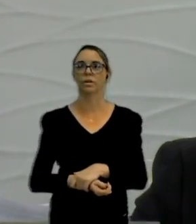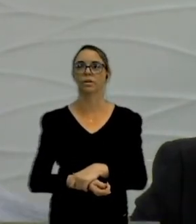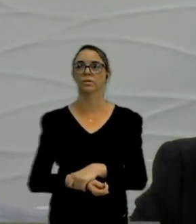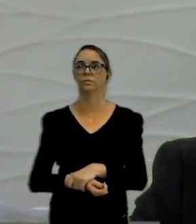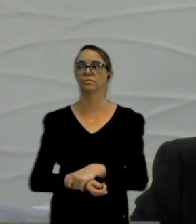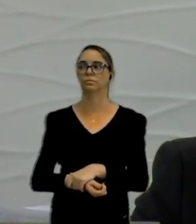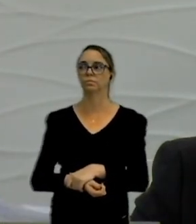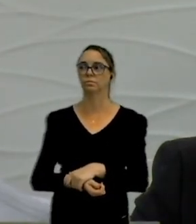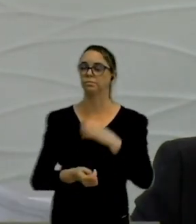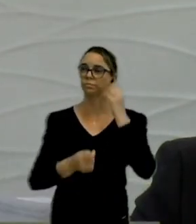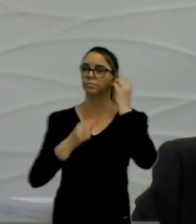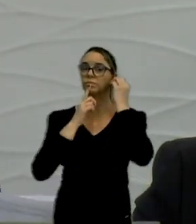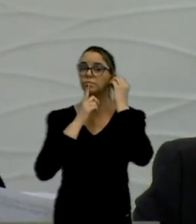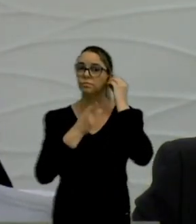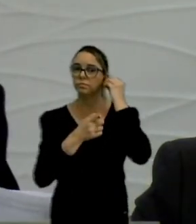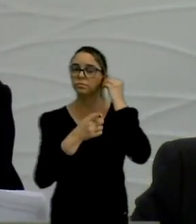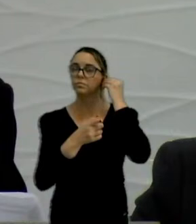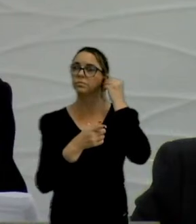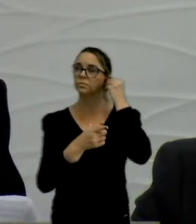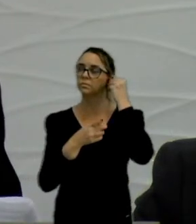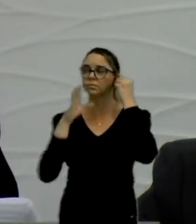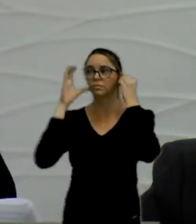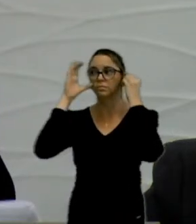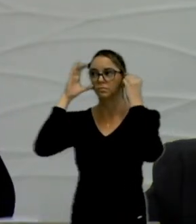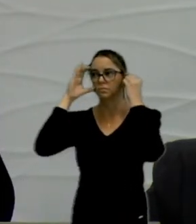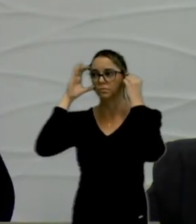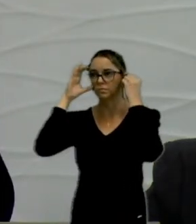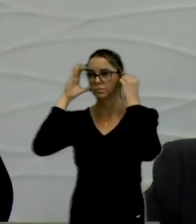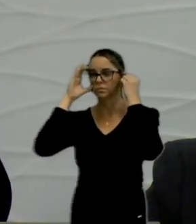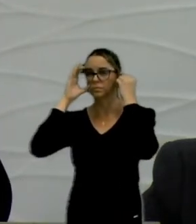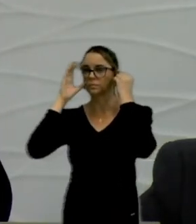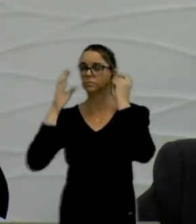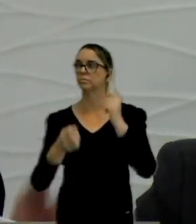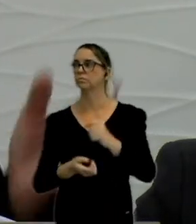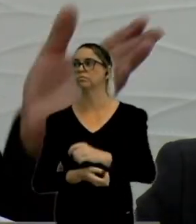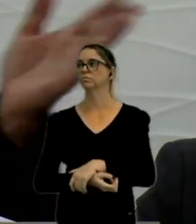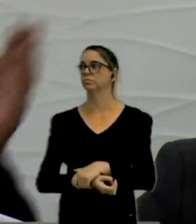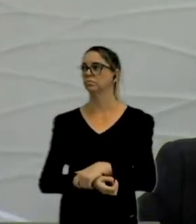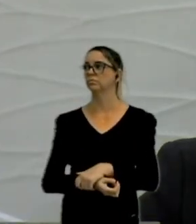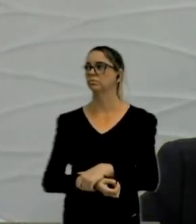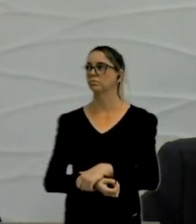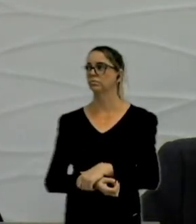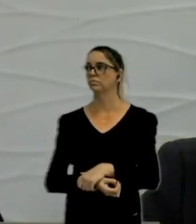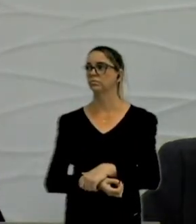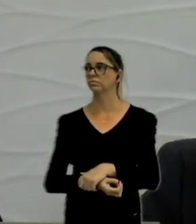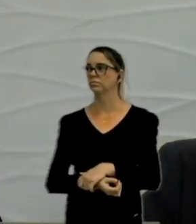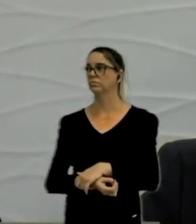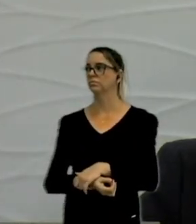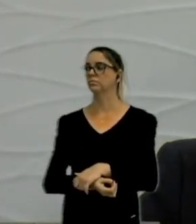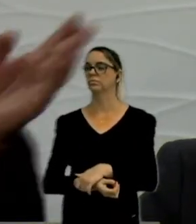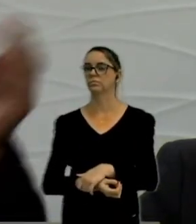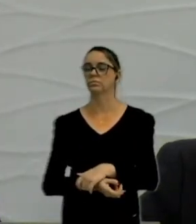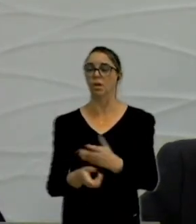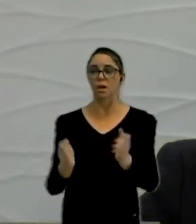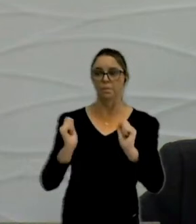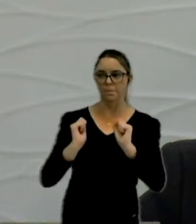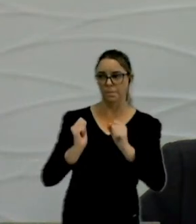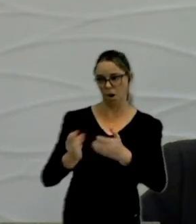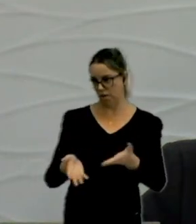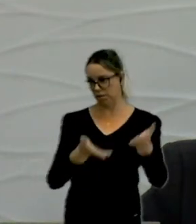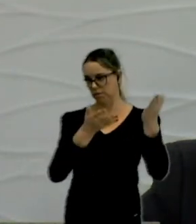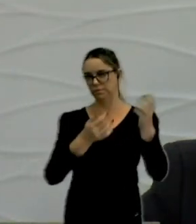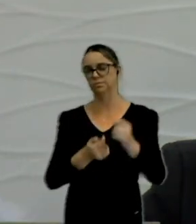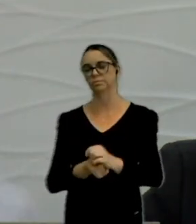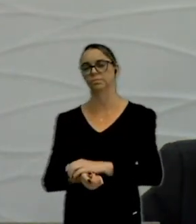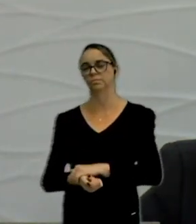Indicação agora da vereadora Cícero. Se vocês forem discutir. O vereador pode, o senhor pode ir embora, pode ir embora. Pode ir. O senhor está liberado para ir embora,